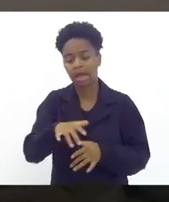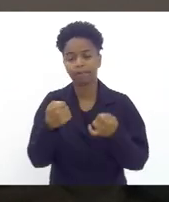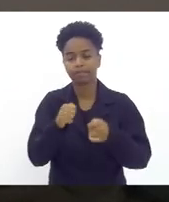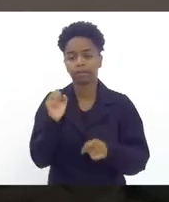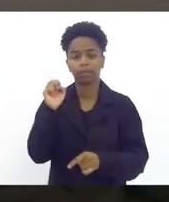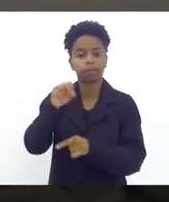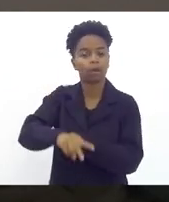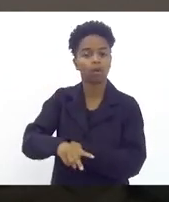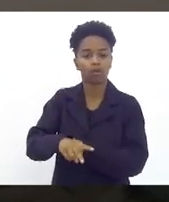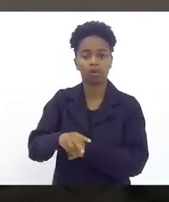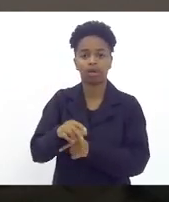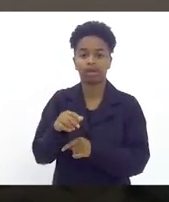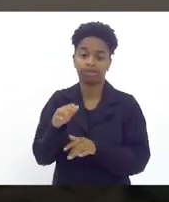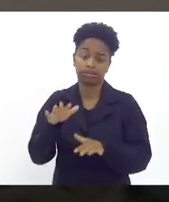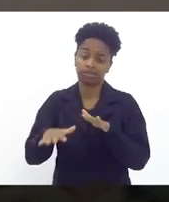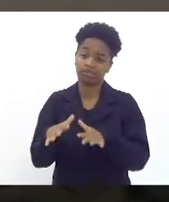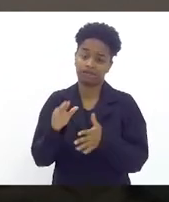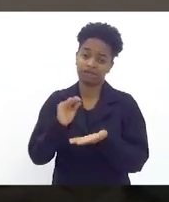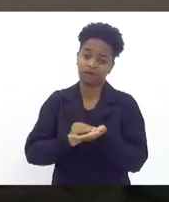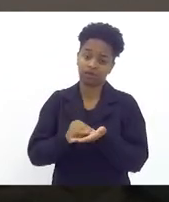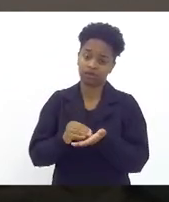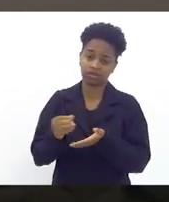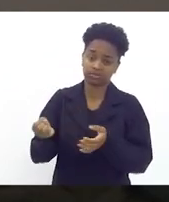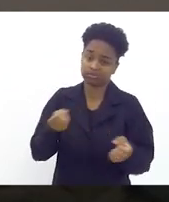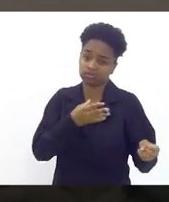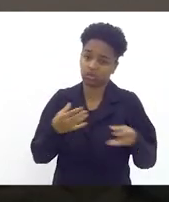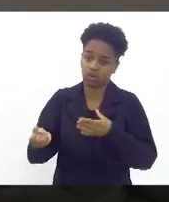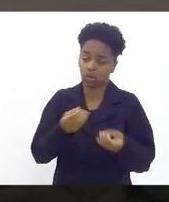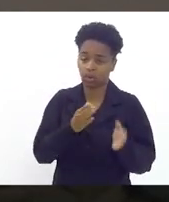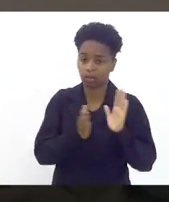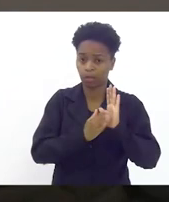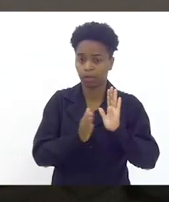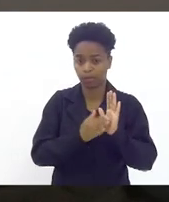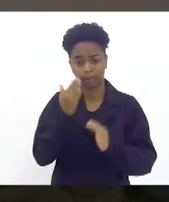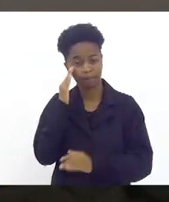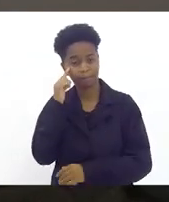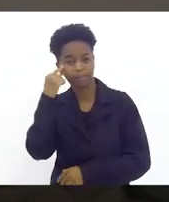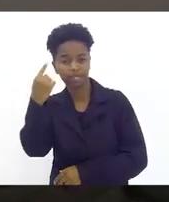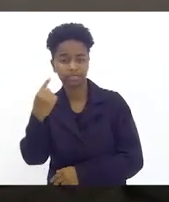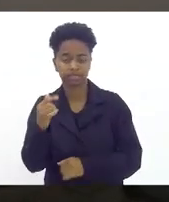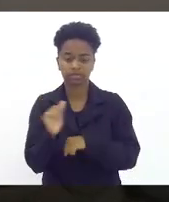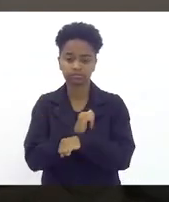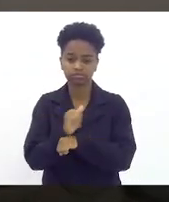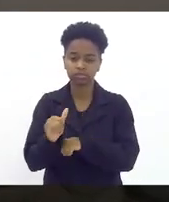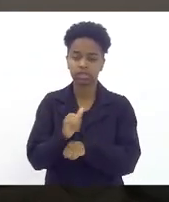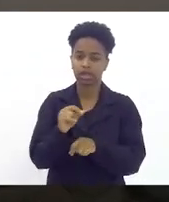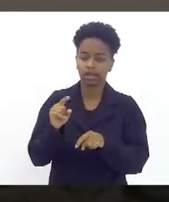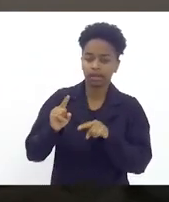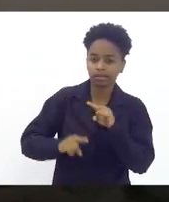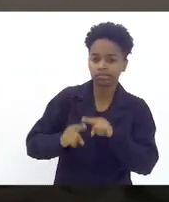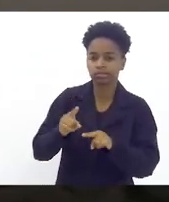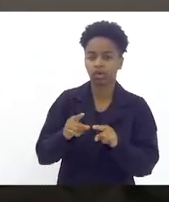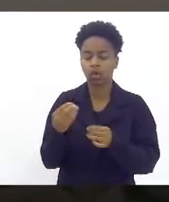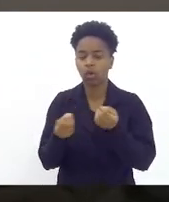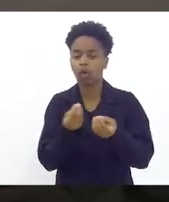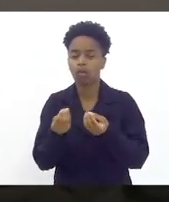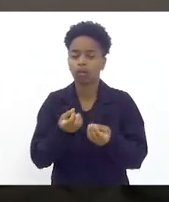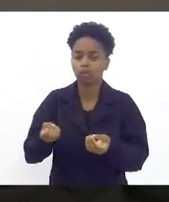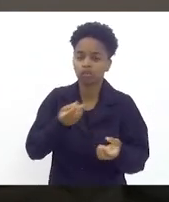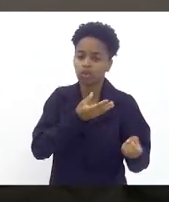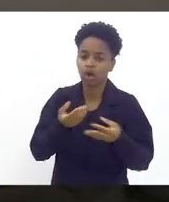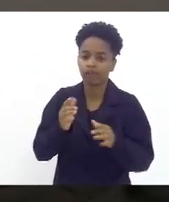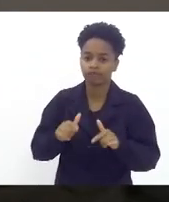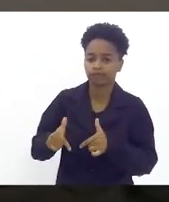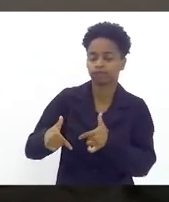ocupado Talvez seja da Inovação pensar em produtos em serviços em formas inovadoras de fazer